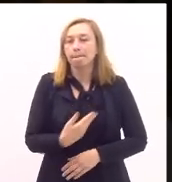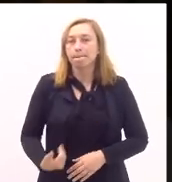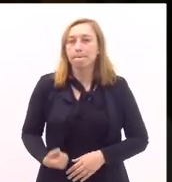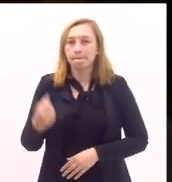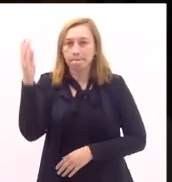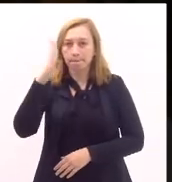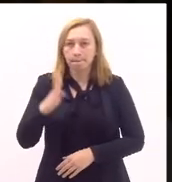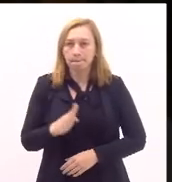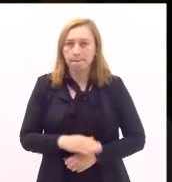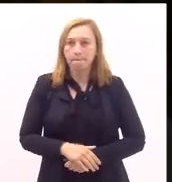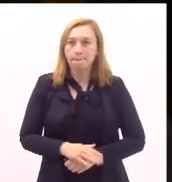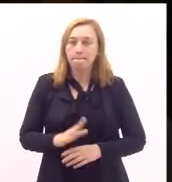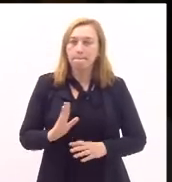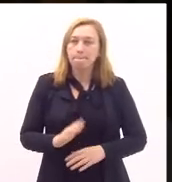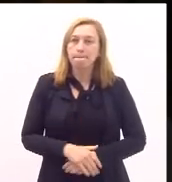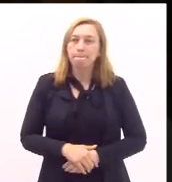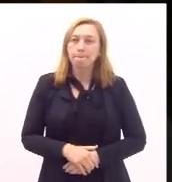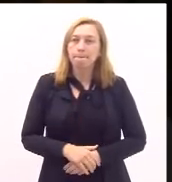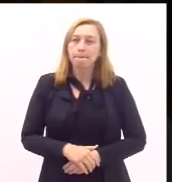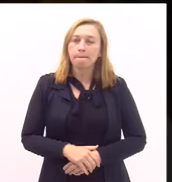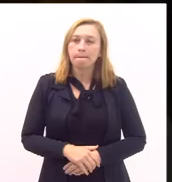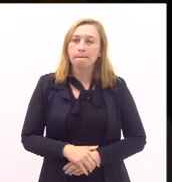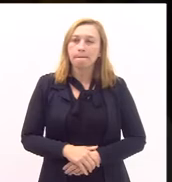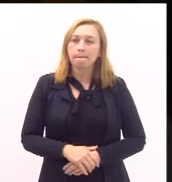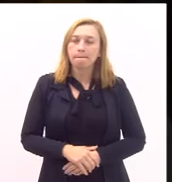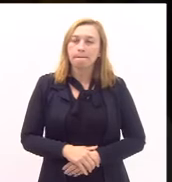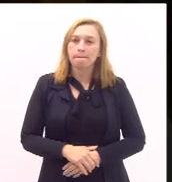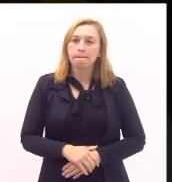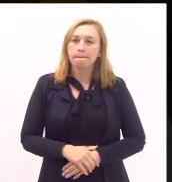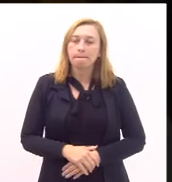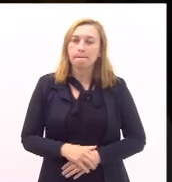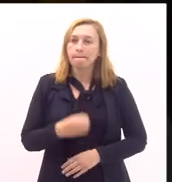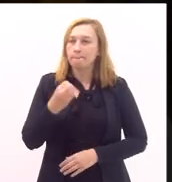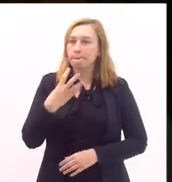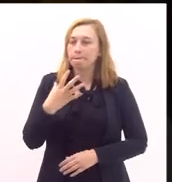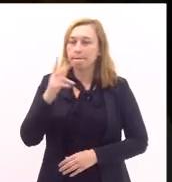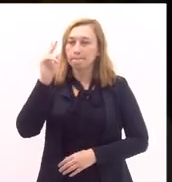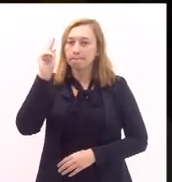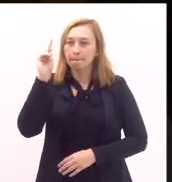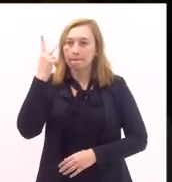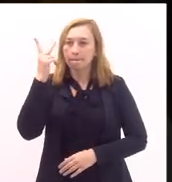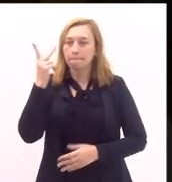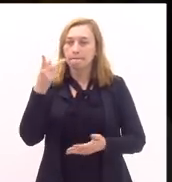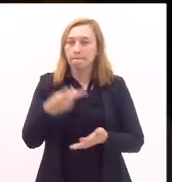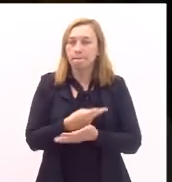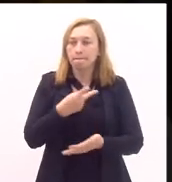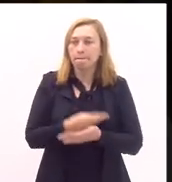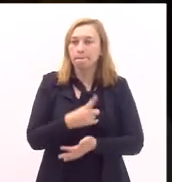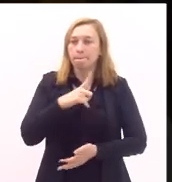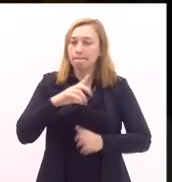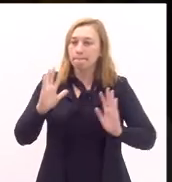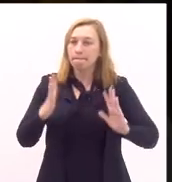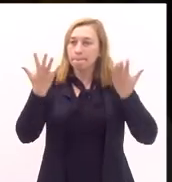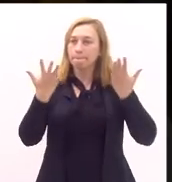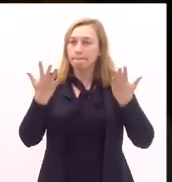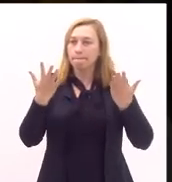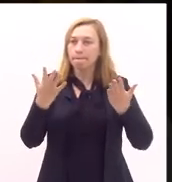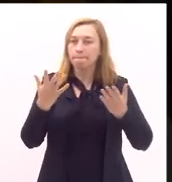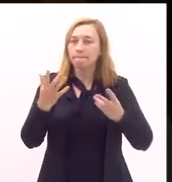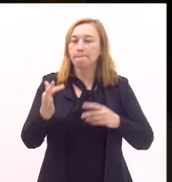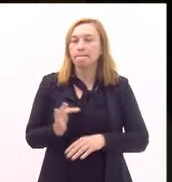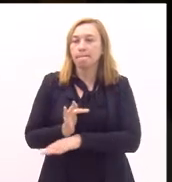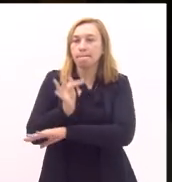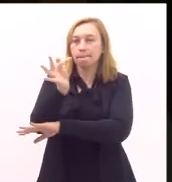brasileiro salve o erro histórico que essa gente cometeu e viva a nossa